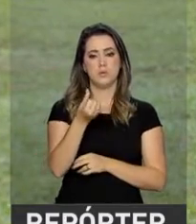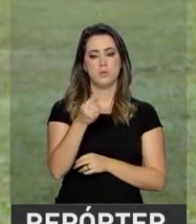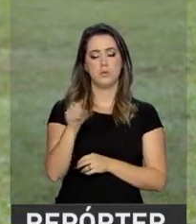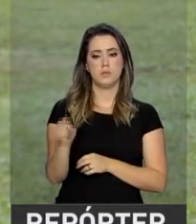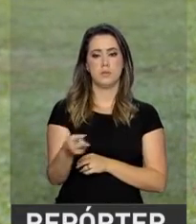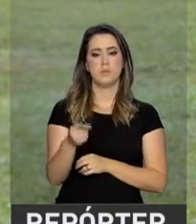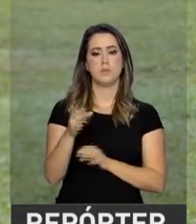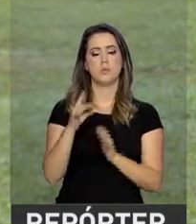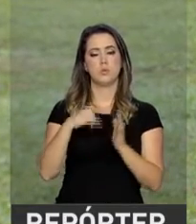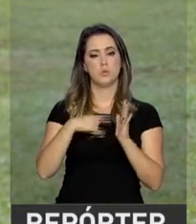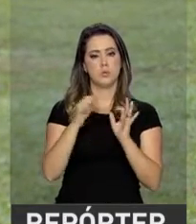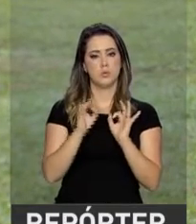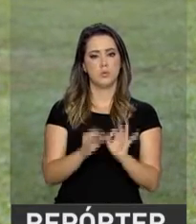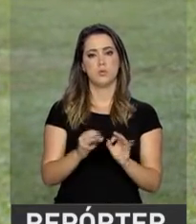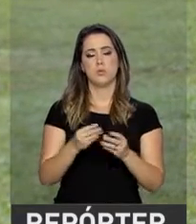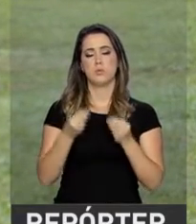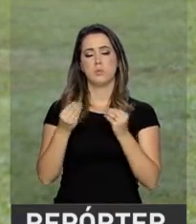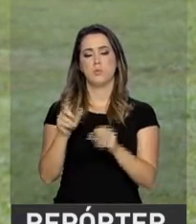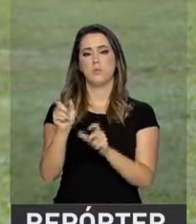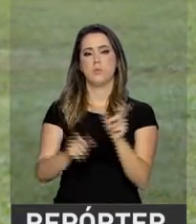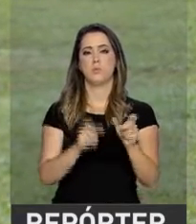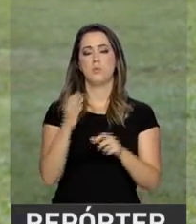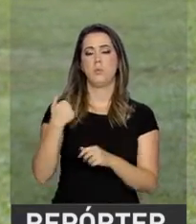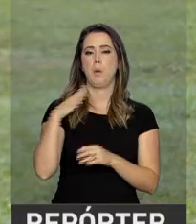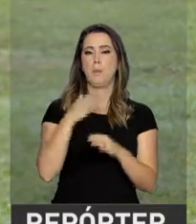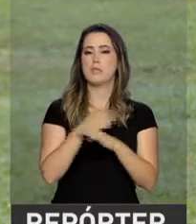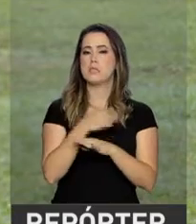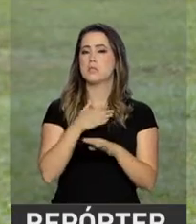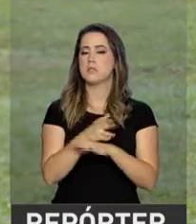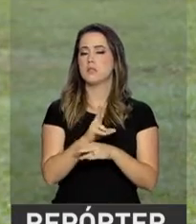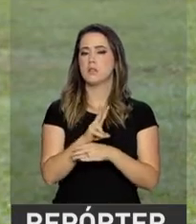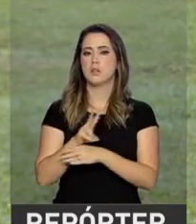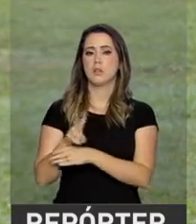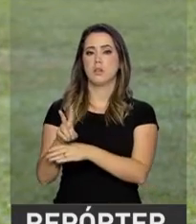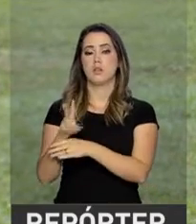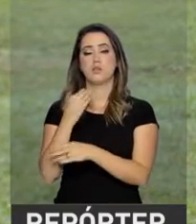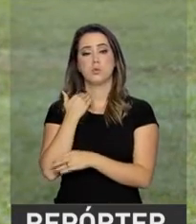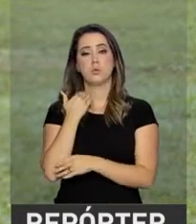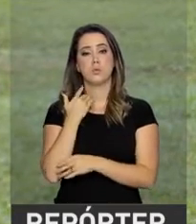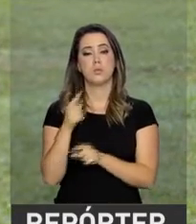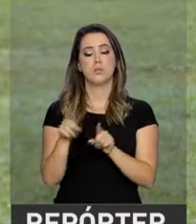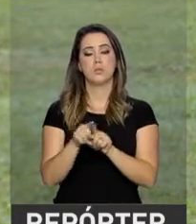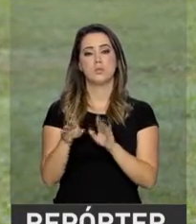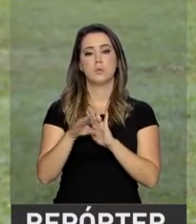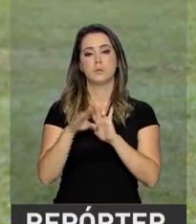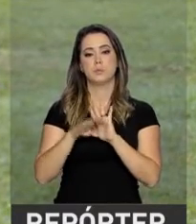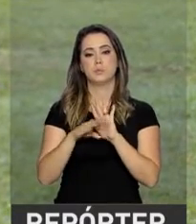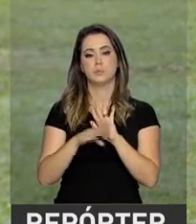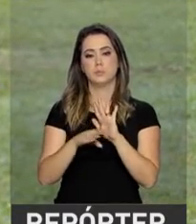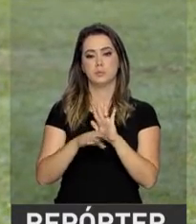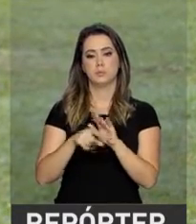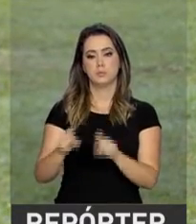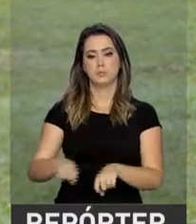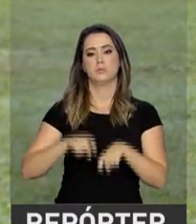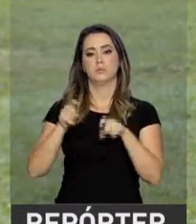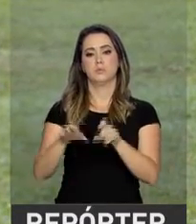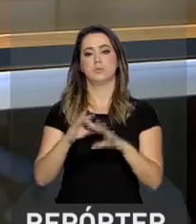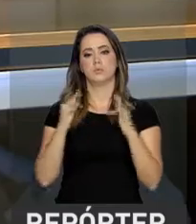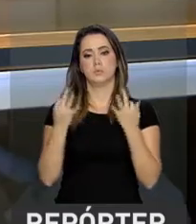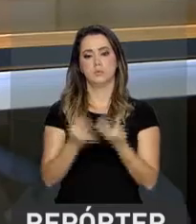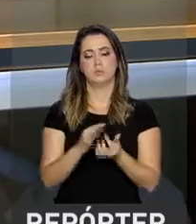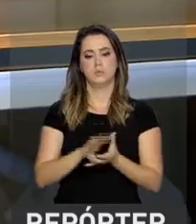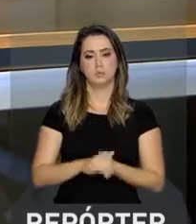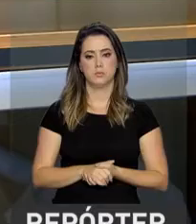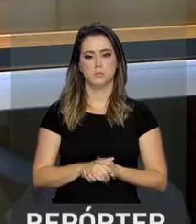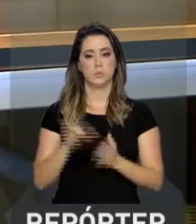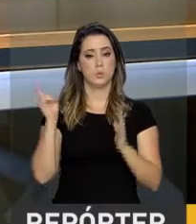definitivos e dão a esses assentados mas acesso a créditos bancários e também aos programas voltados para a agricultura familiar o